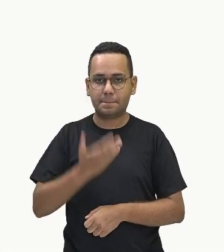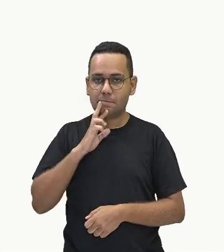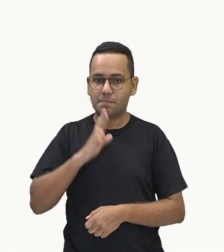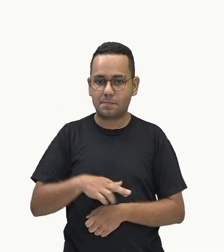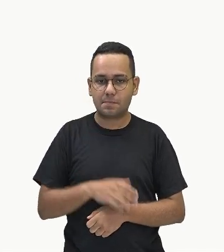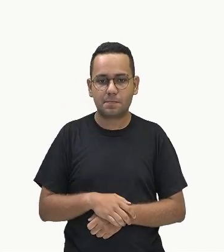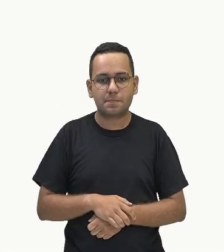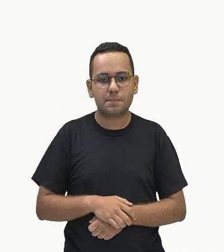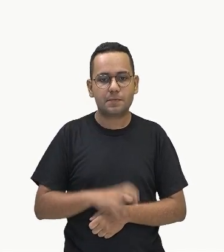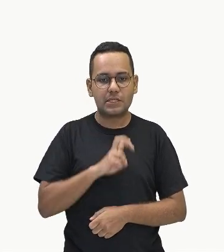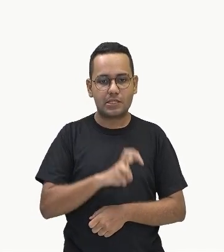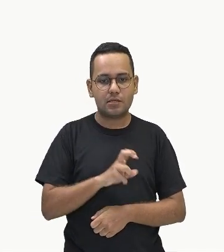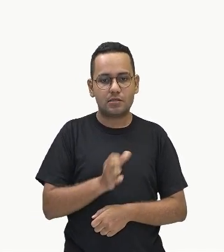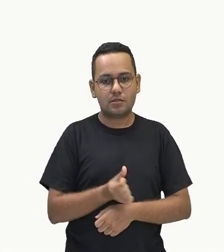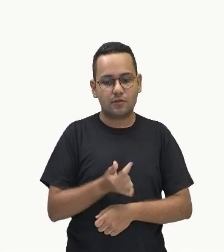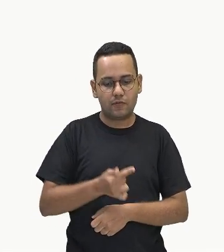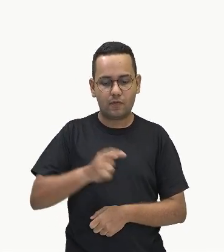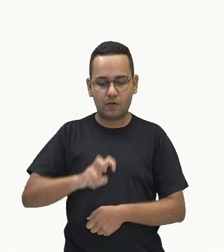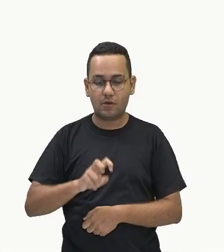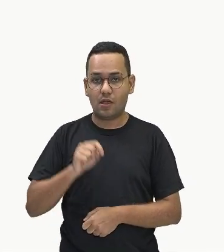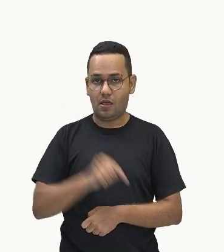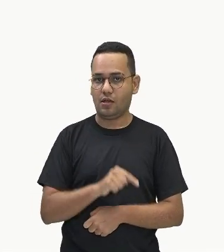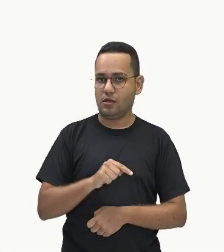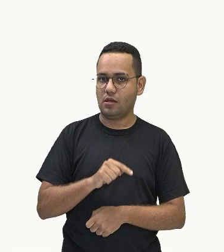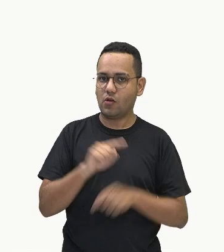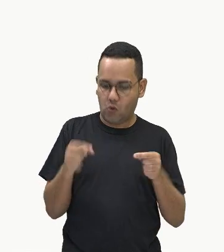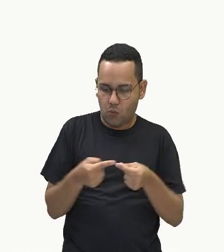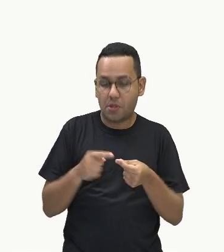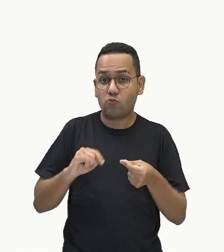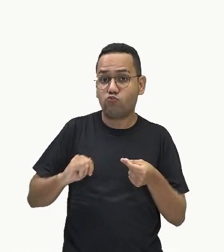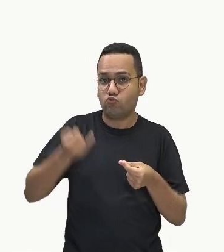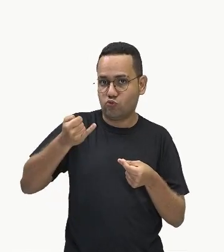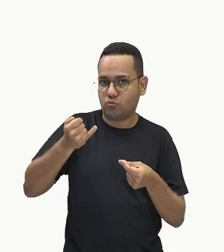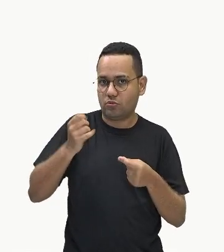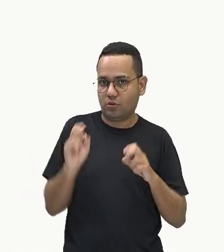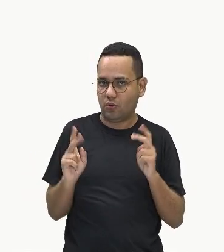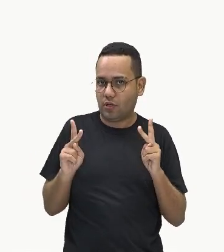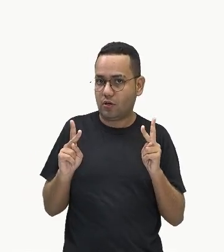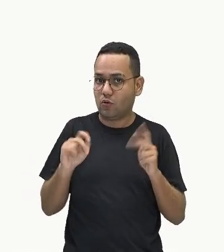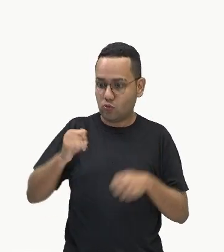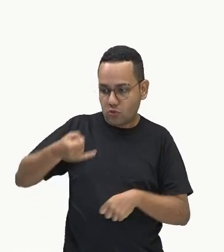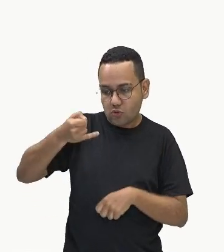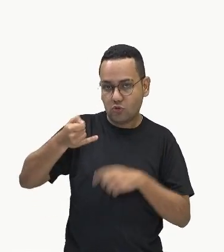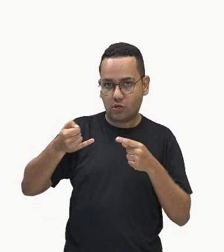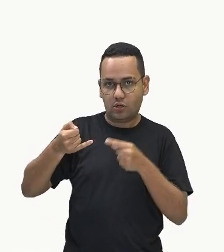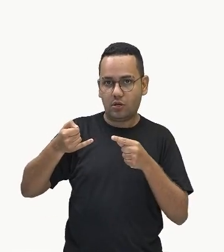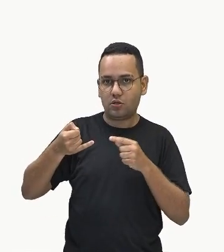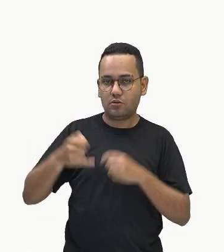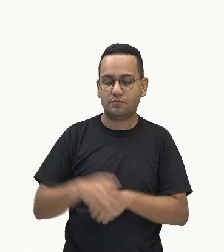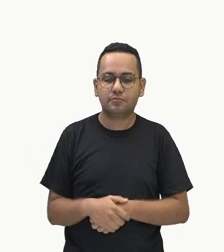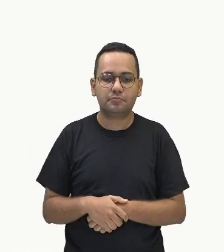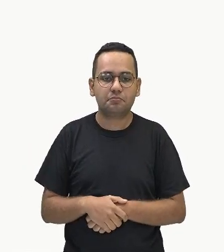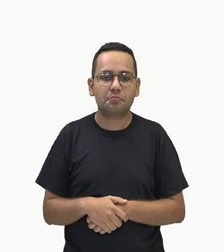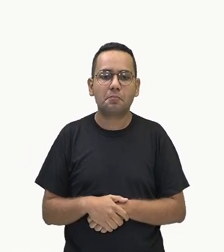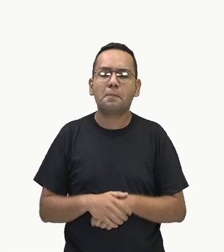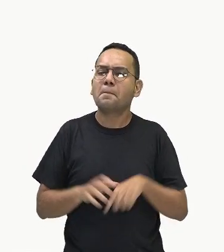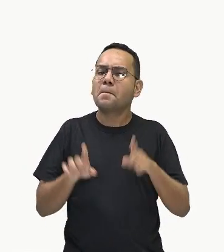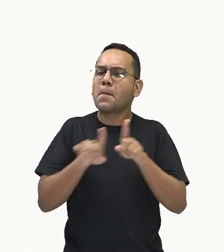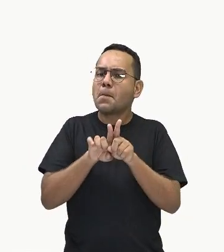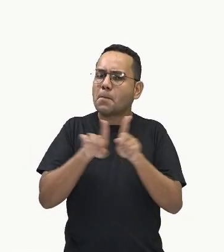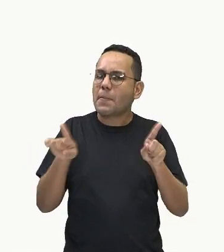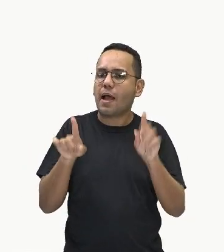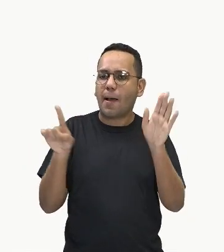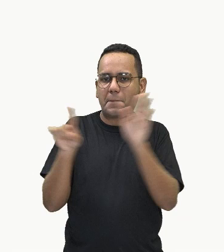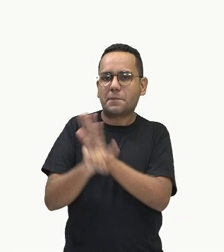5.625. Esse aqui é o valor do meu juros. Porém, a pergunta, né, o problema